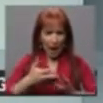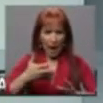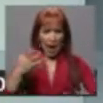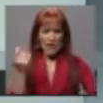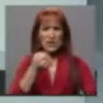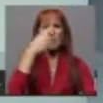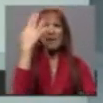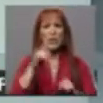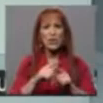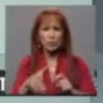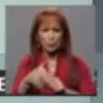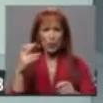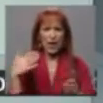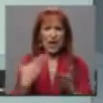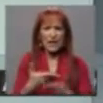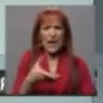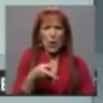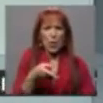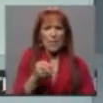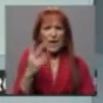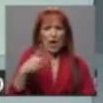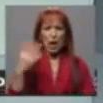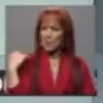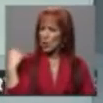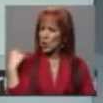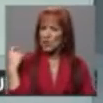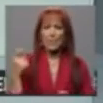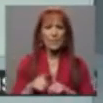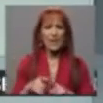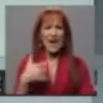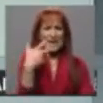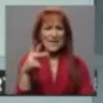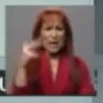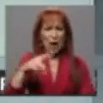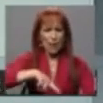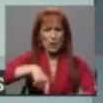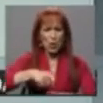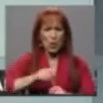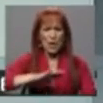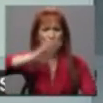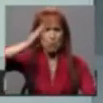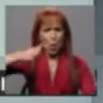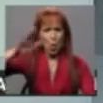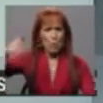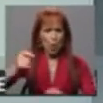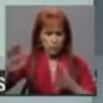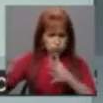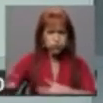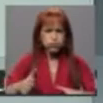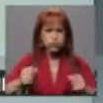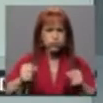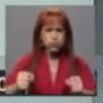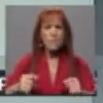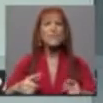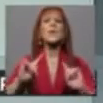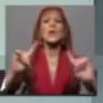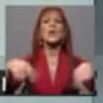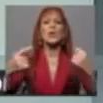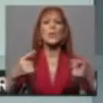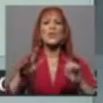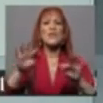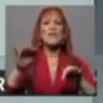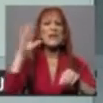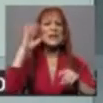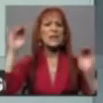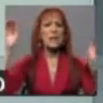manhã, com rajadas até 90 km no litoral e até 100 km por hora nas terras altas. E depois, a partir do fim da